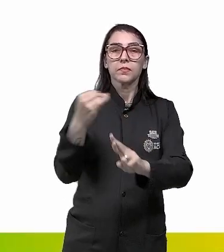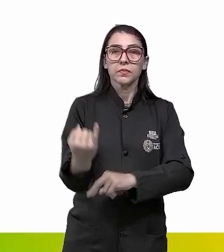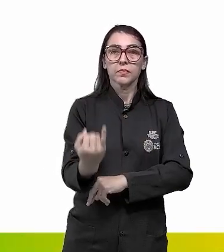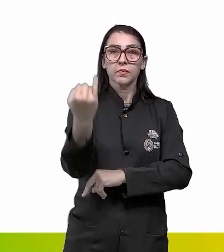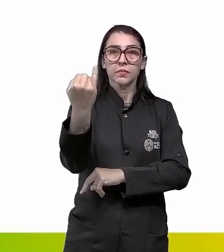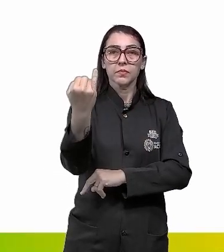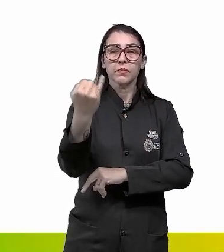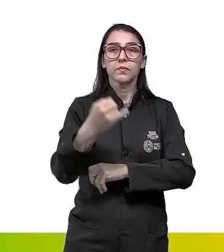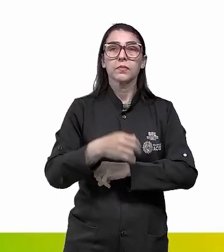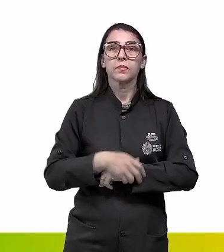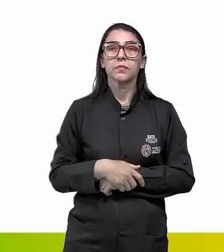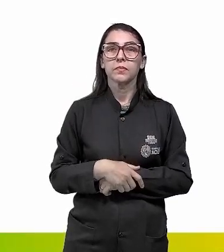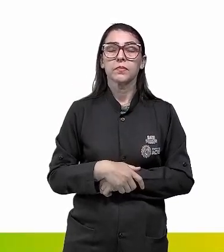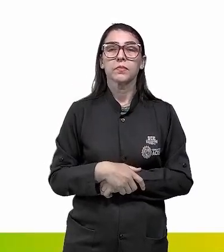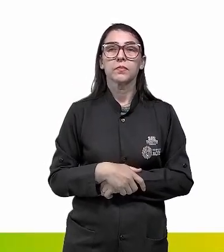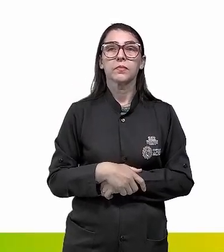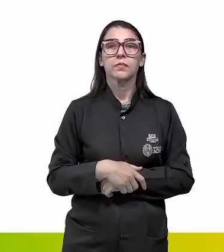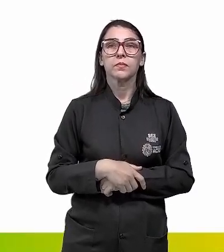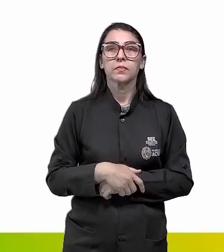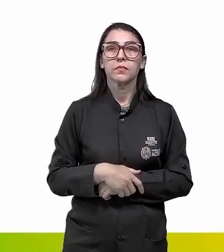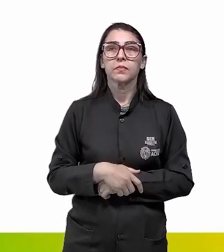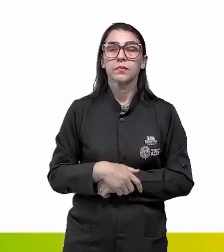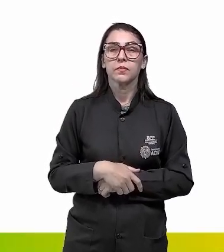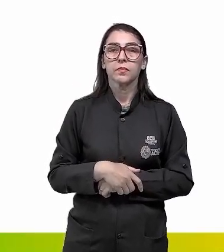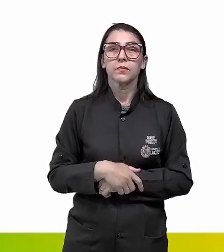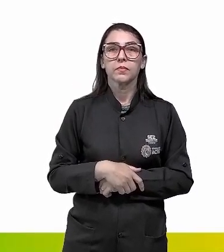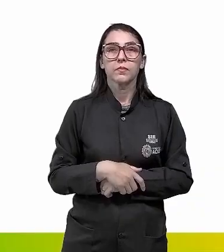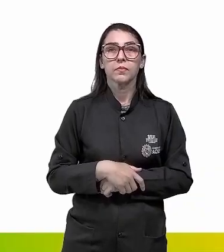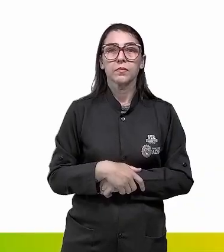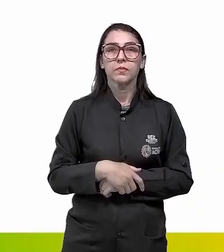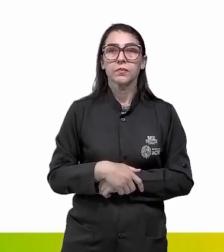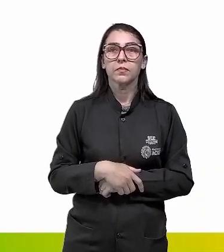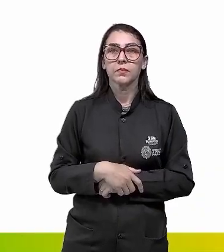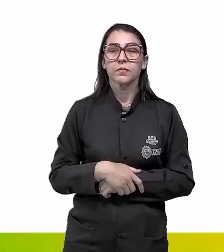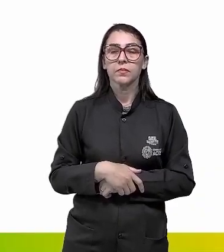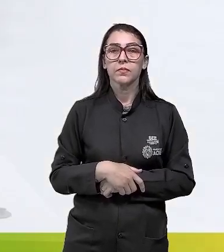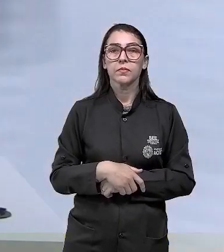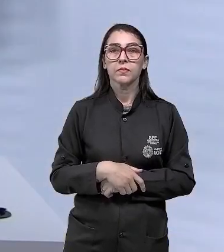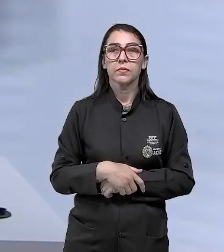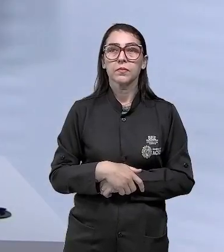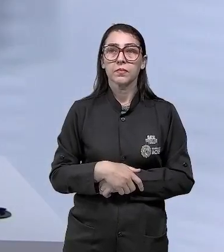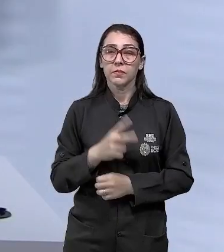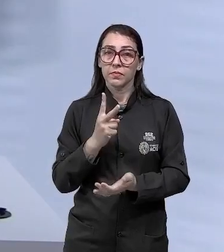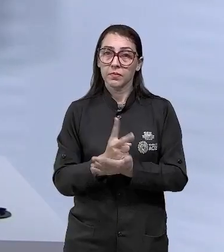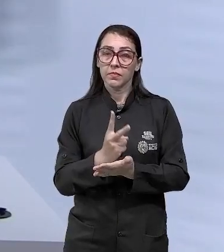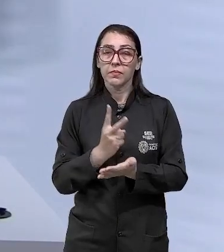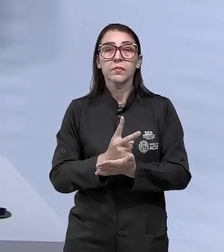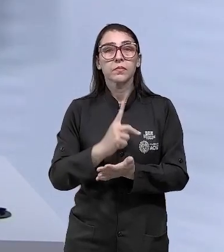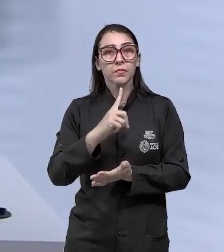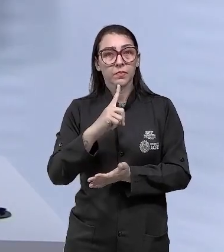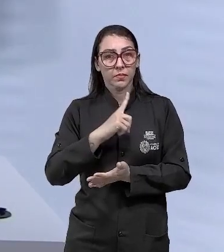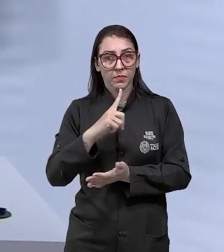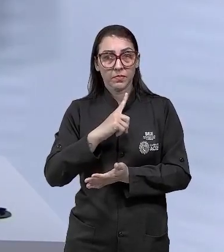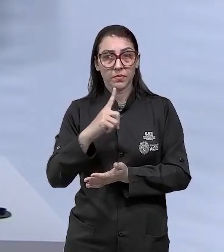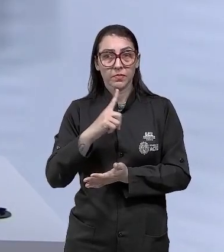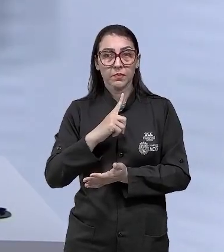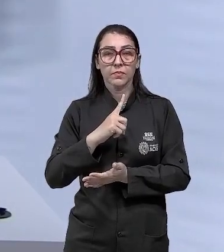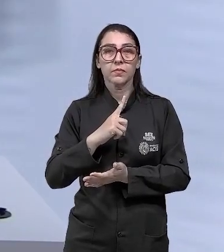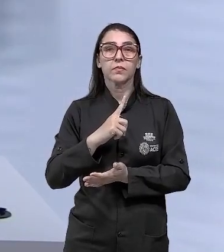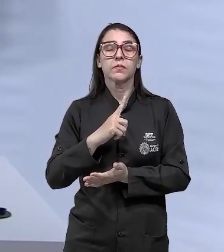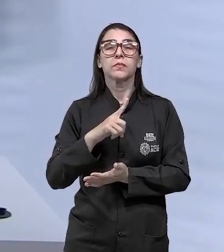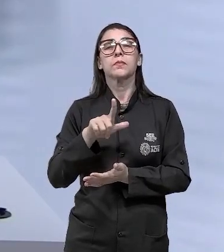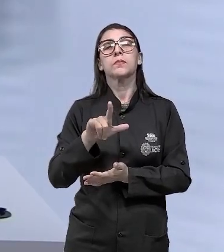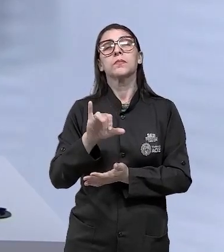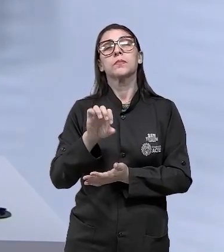a tangente desse ângulo, tá? Isso é bastante importante. Sempre que vocês estiverem estudando a função linear, a função